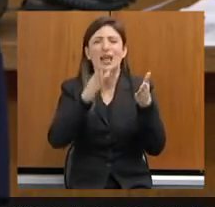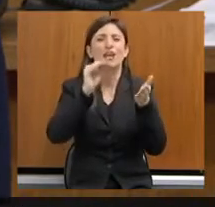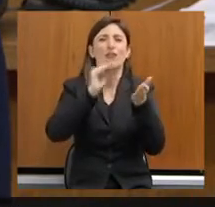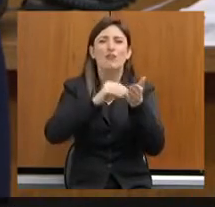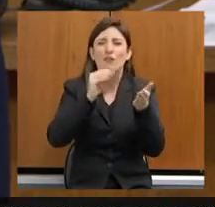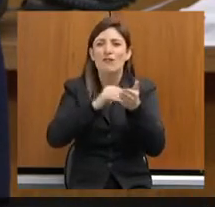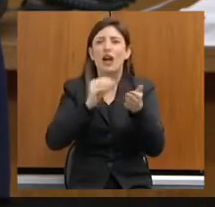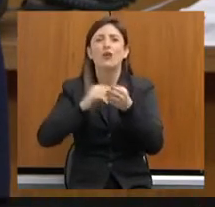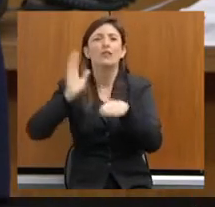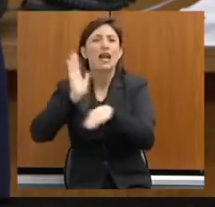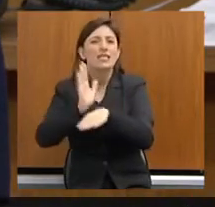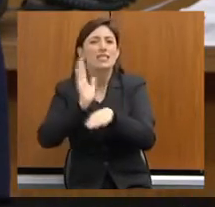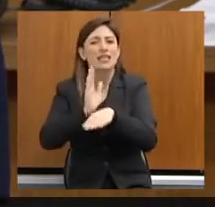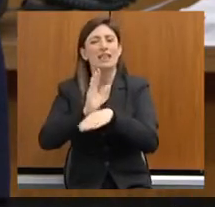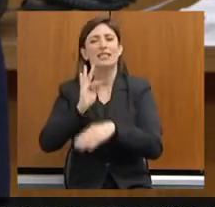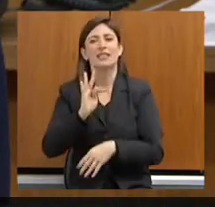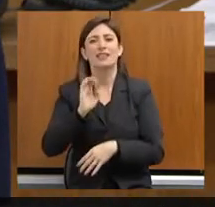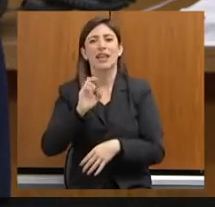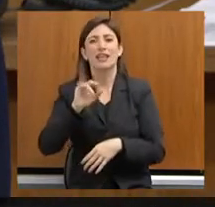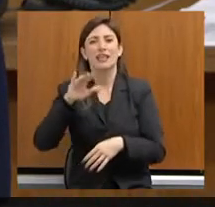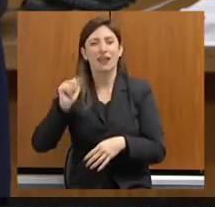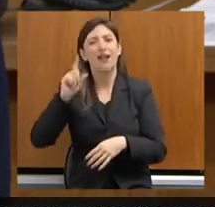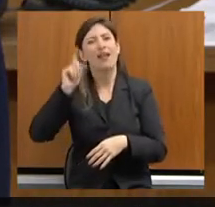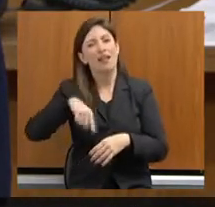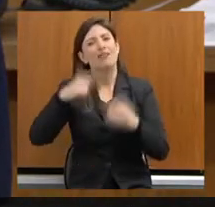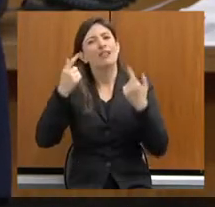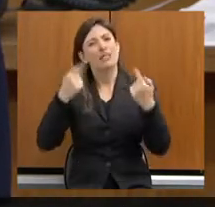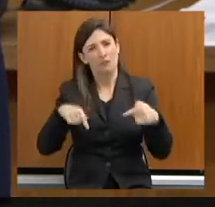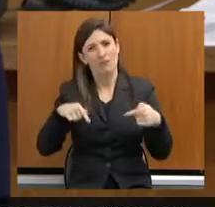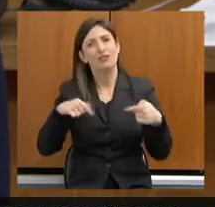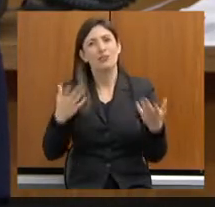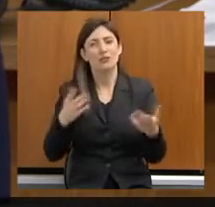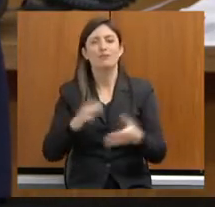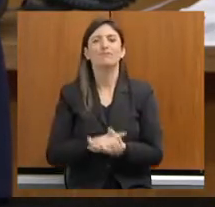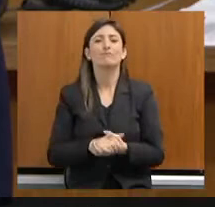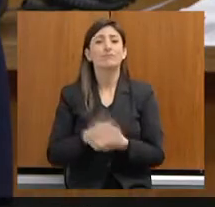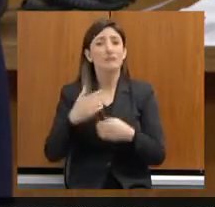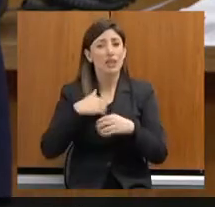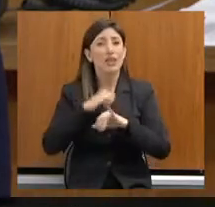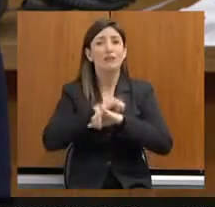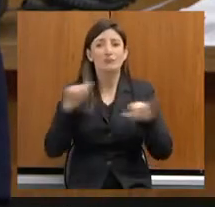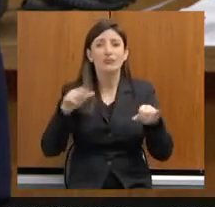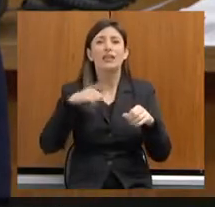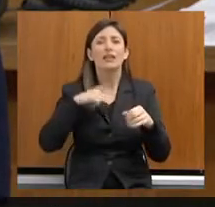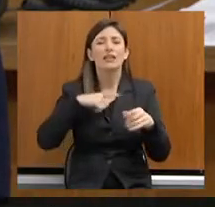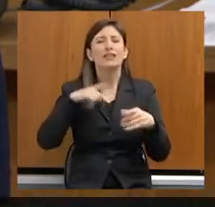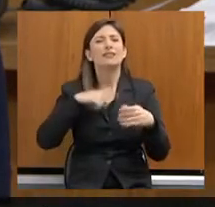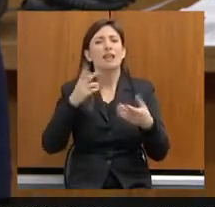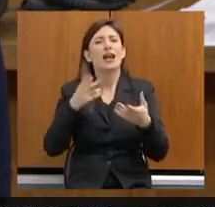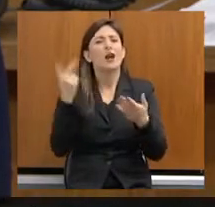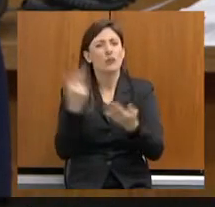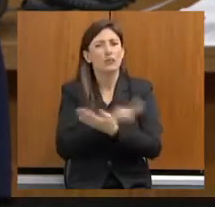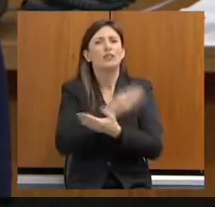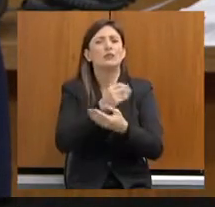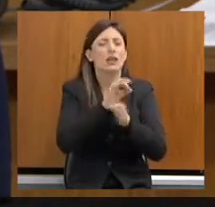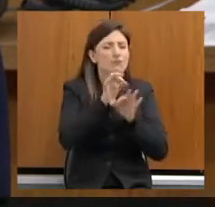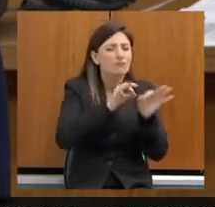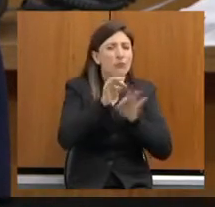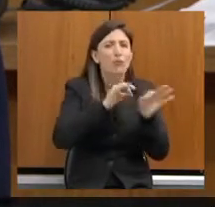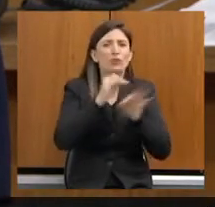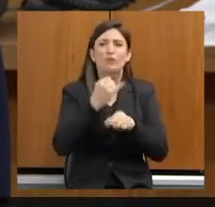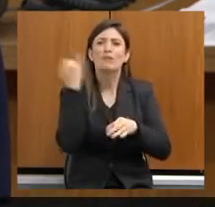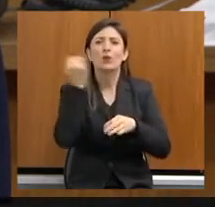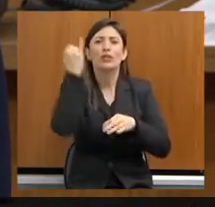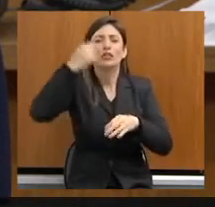Desafio e aqui diga para senhora nós estamos com ação muito importante do PH no nosso estado nós